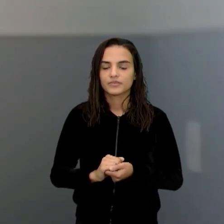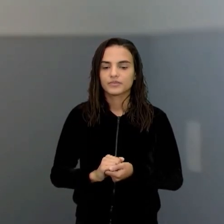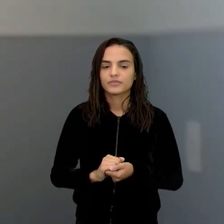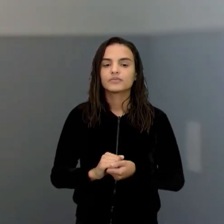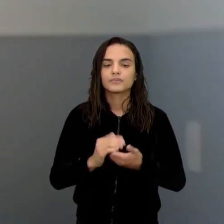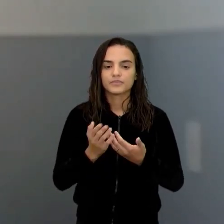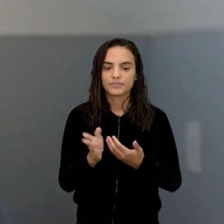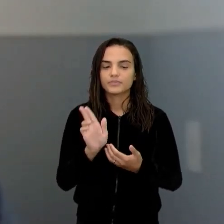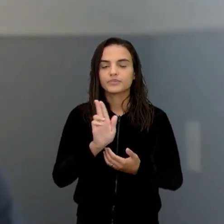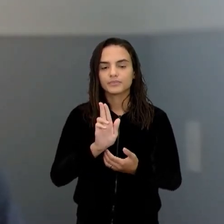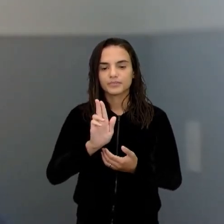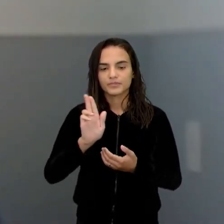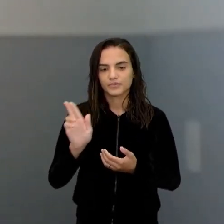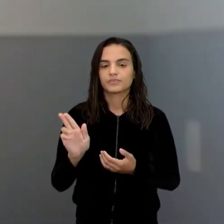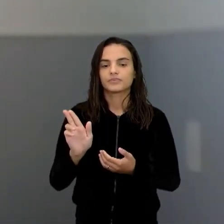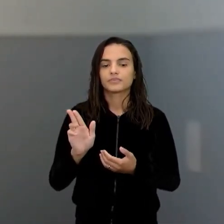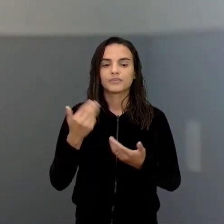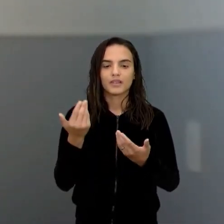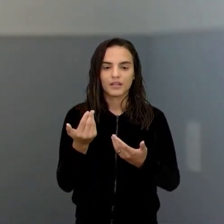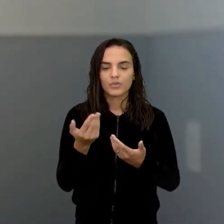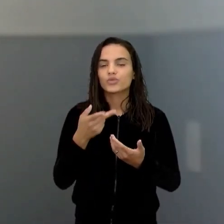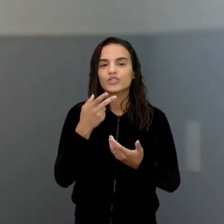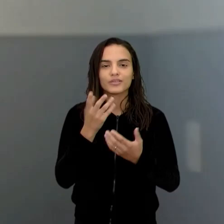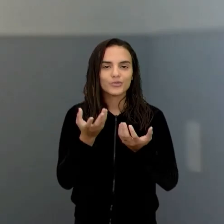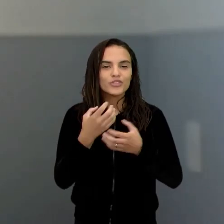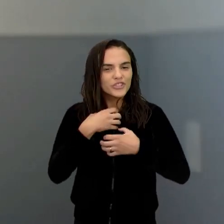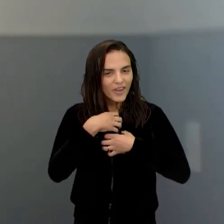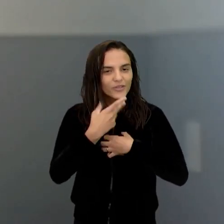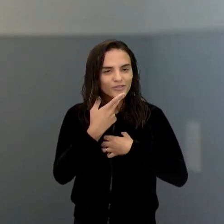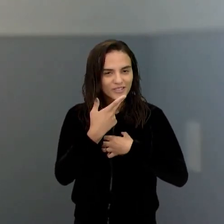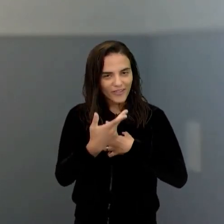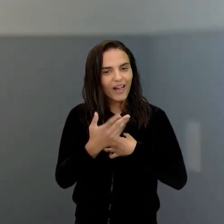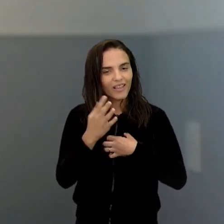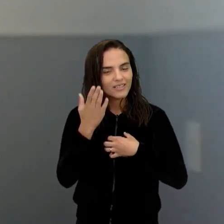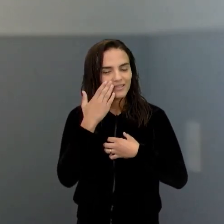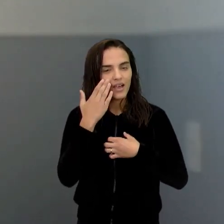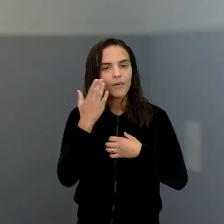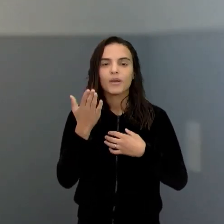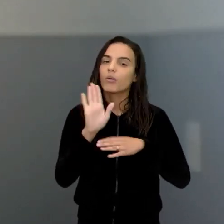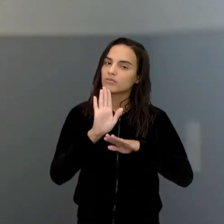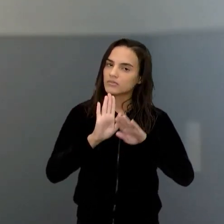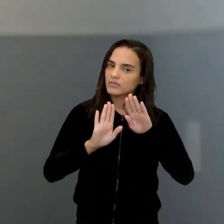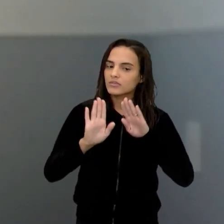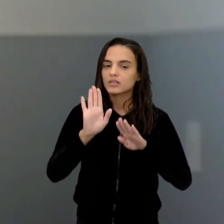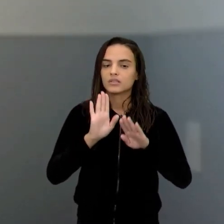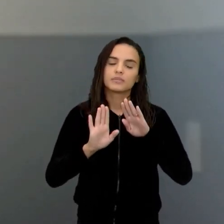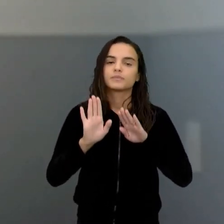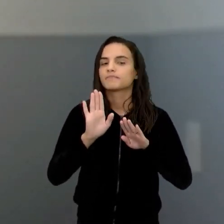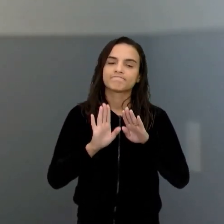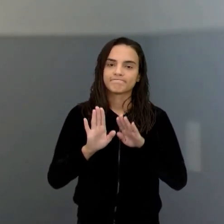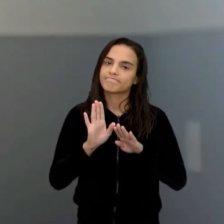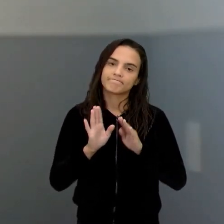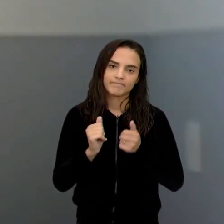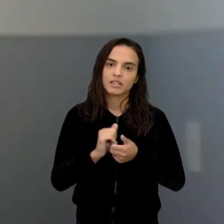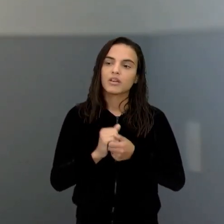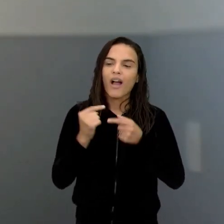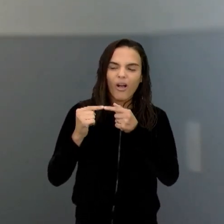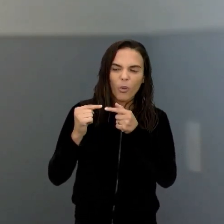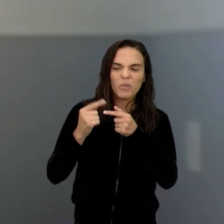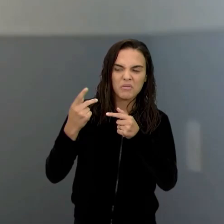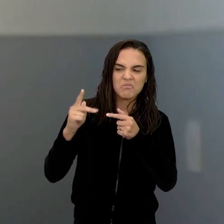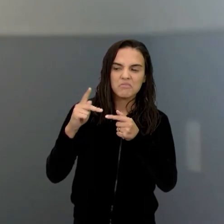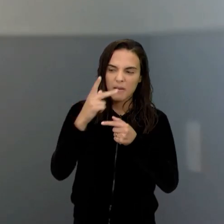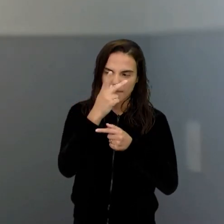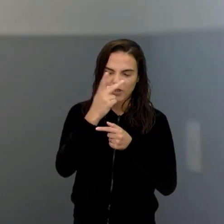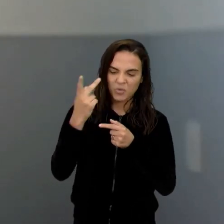com a nomenclatura ou da forma que vocês estão falando, classificando a pessoa como incapaz. Acho que essa é a